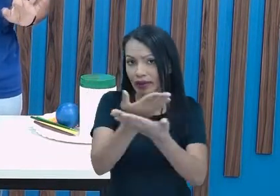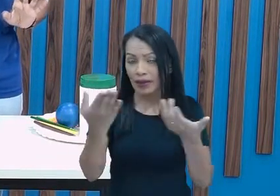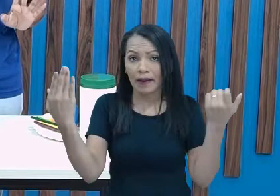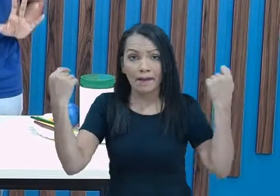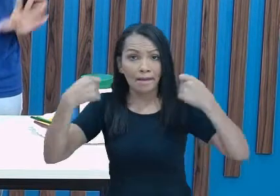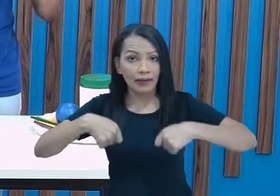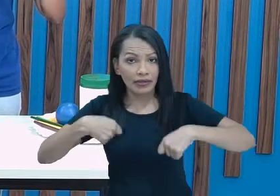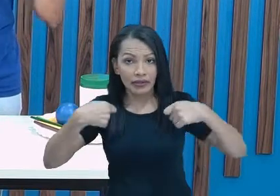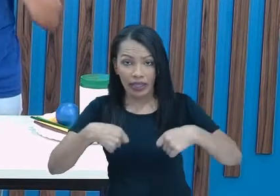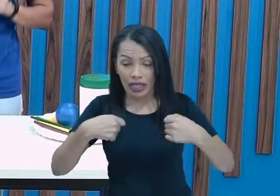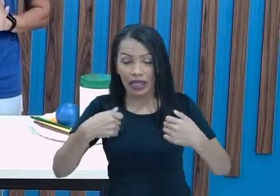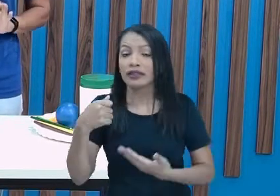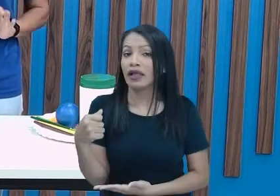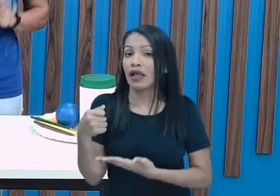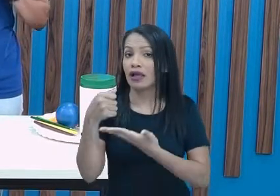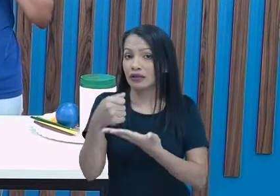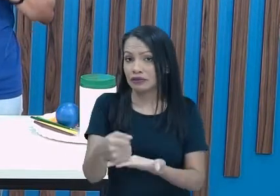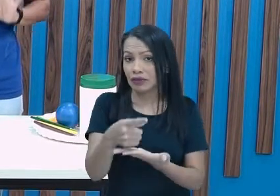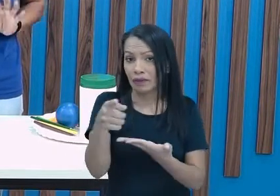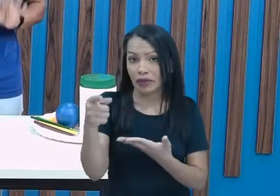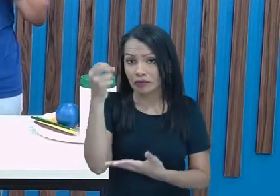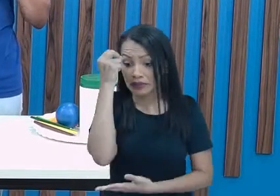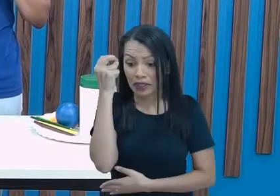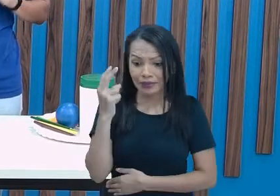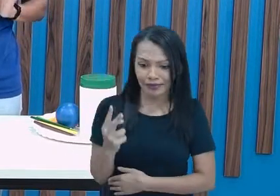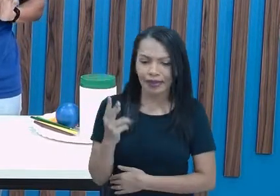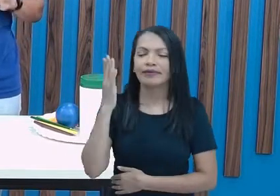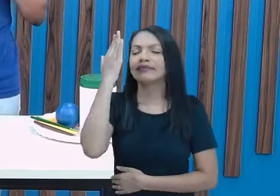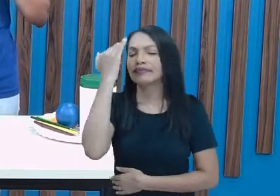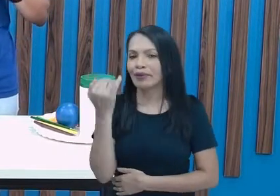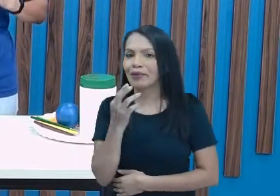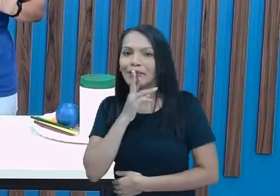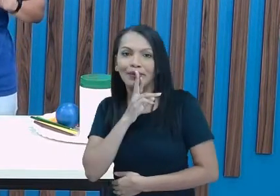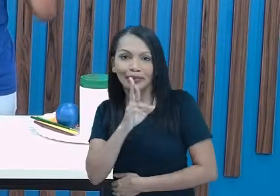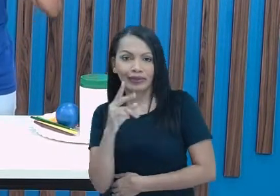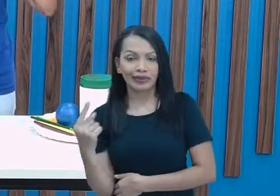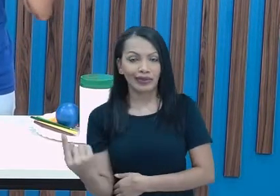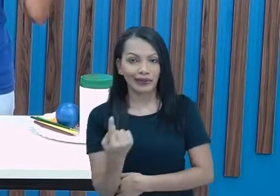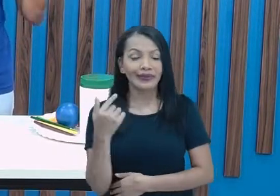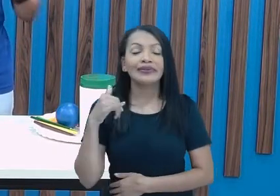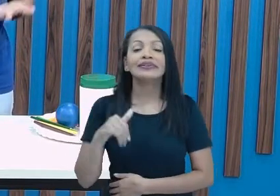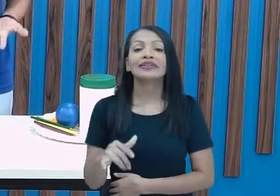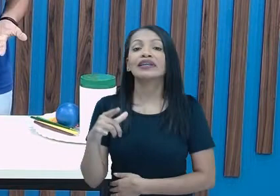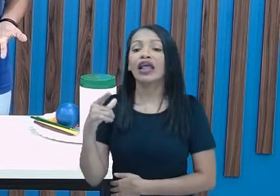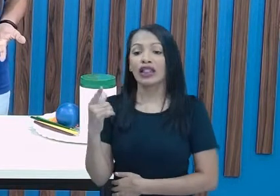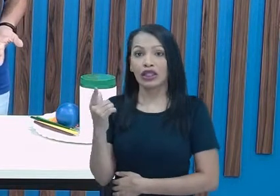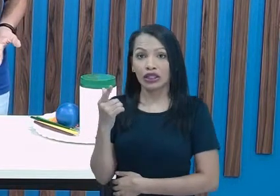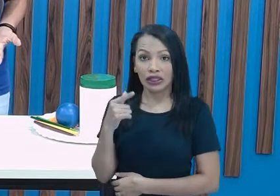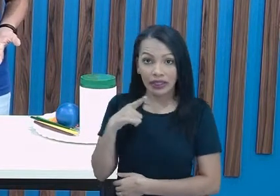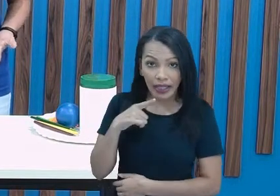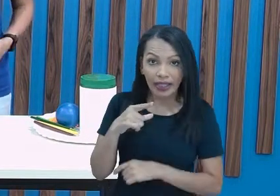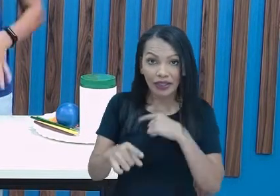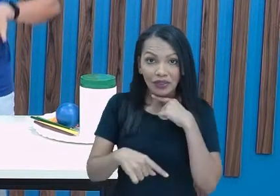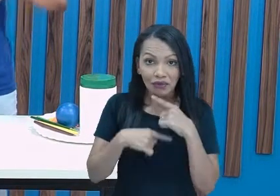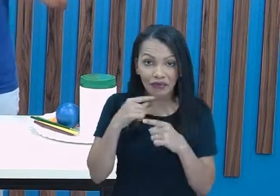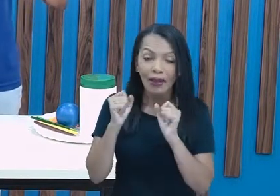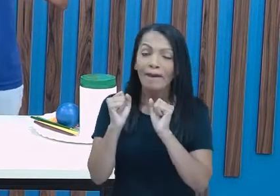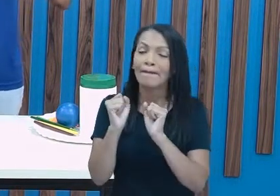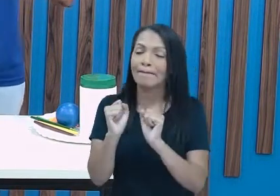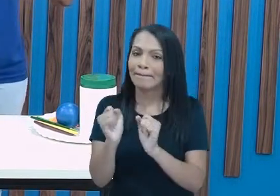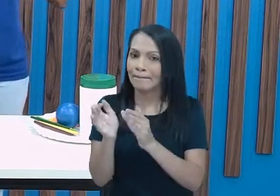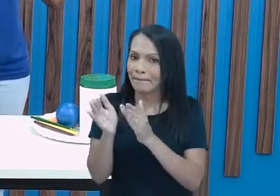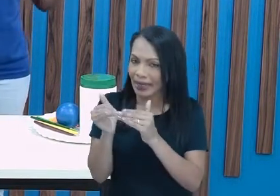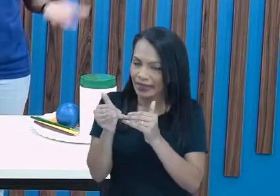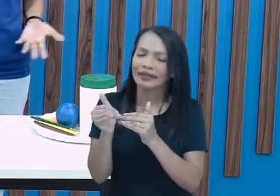precisar da ajuda do adulto, você é esperto o suficiente para responder sozinho. Mas se tiver dúvida, pede ajuda para o adulto. Eu